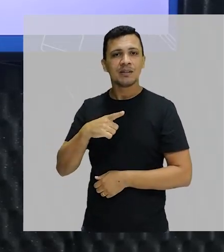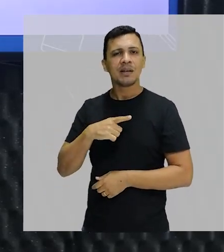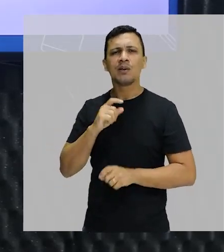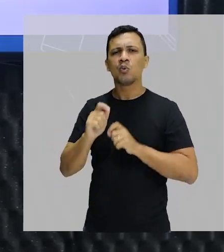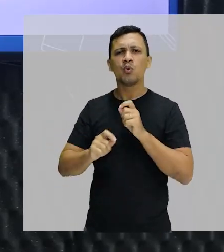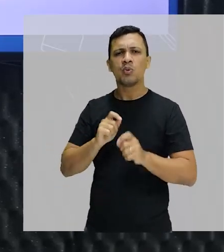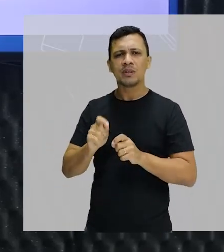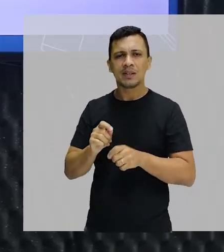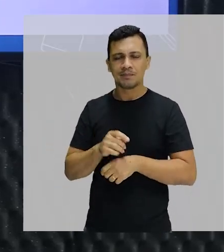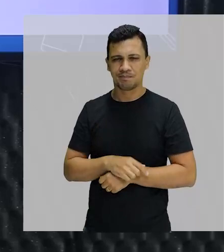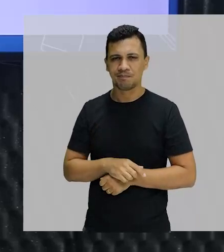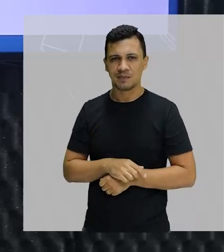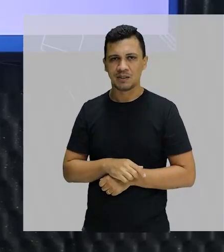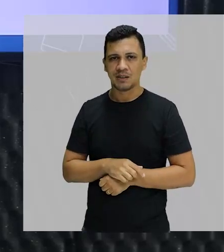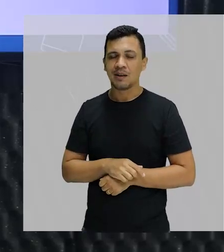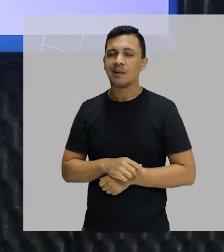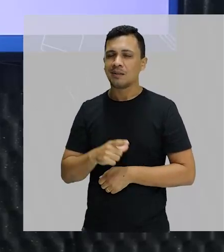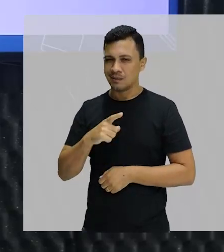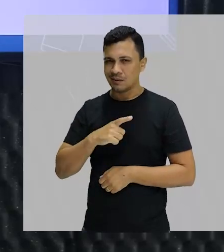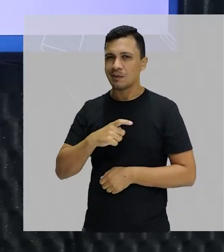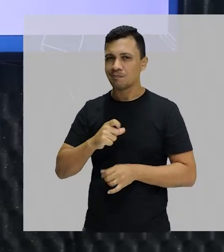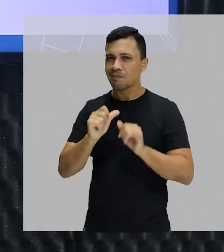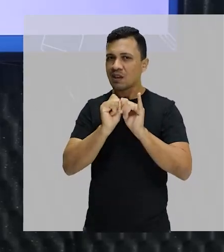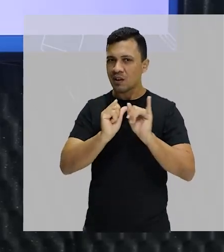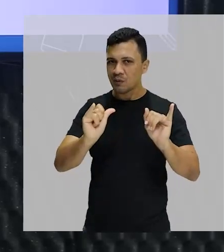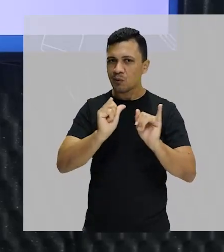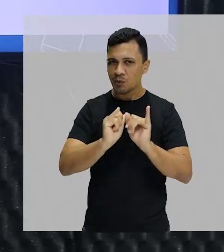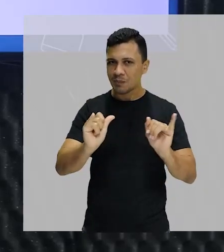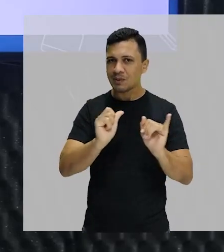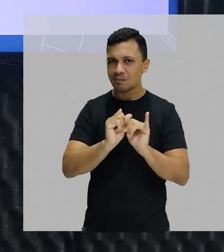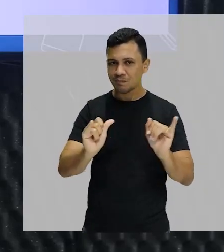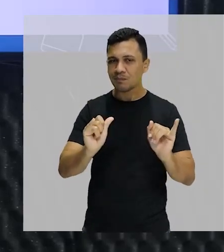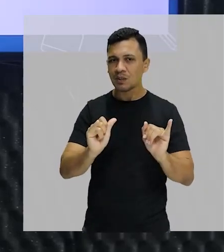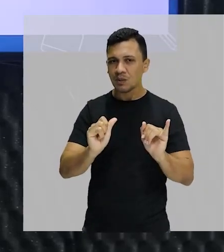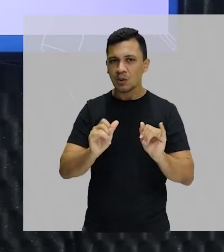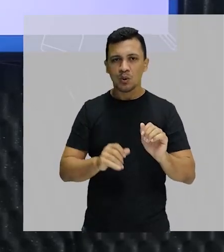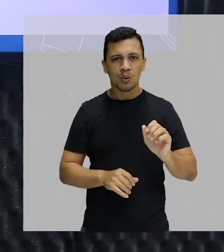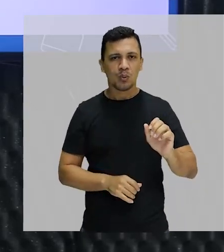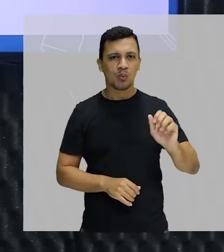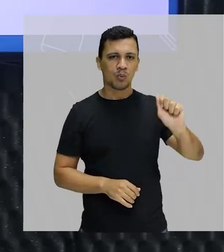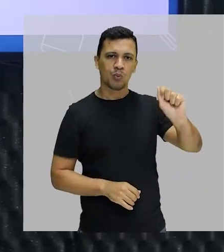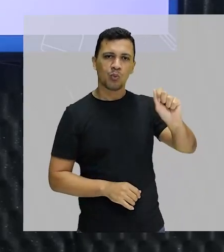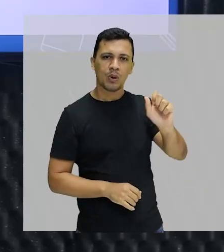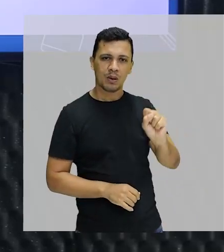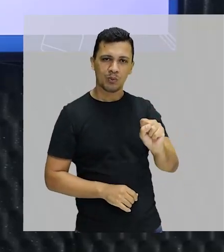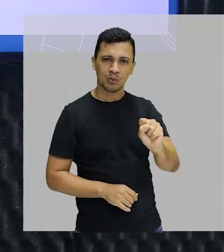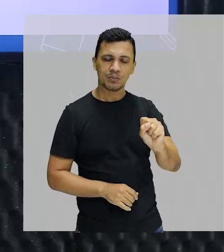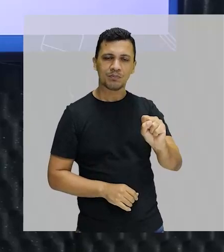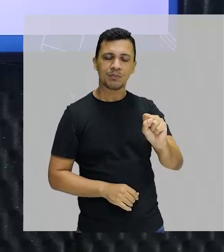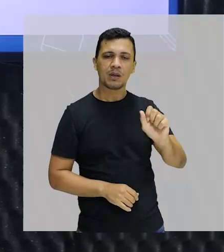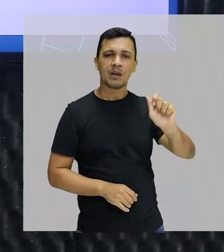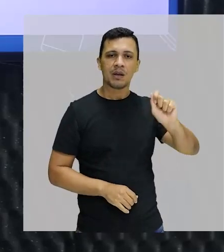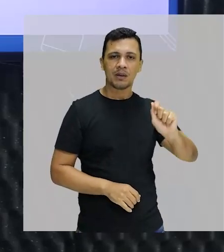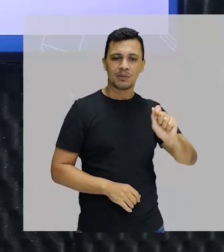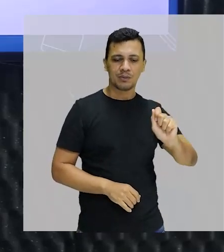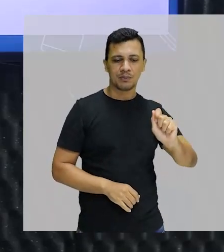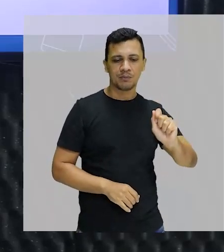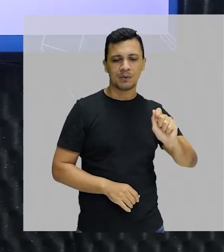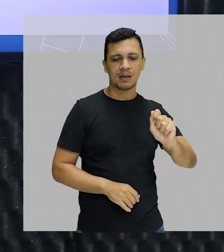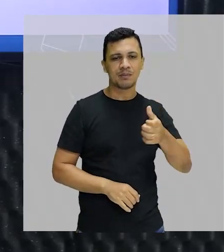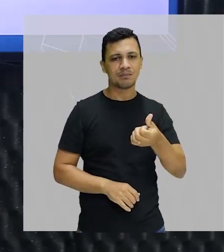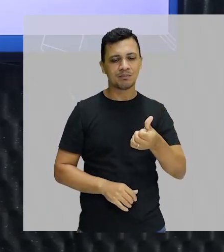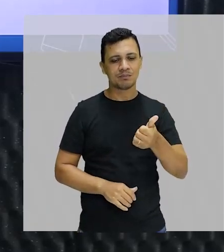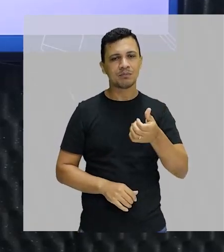aqui, né, tenha sido informado para nós o oitavo e o quarto termos dessa PG,